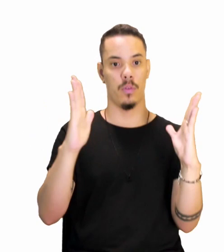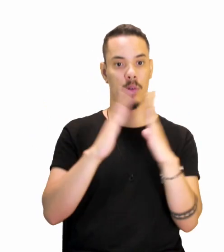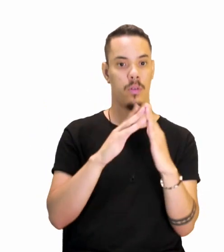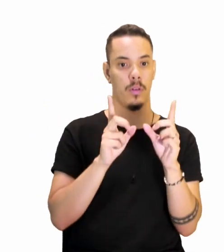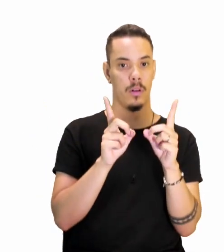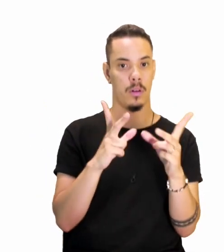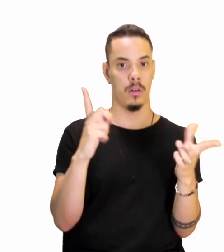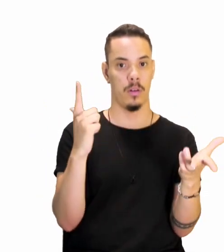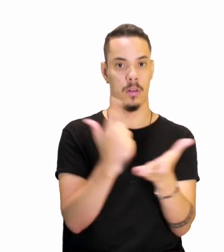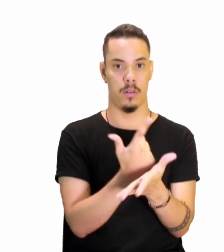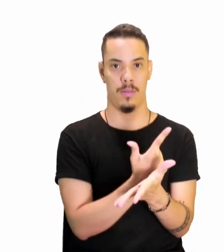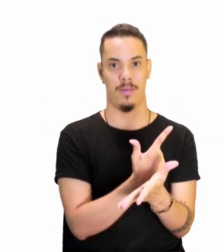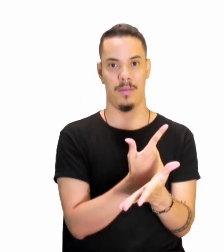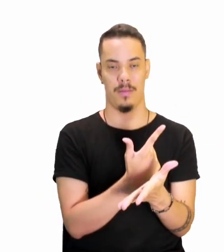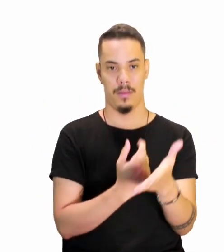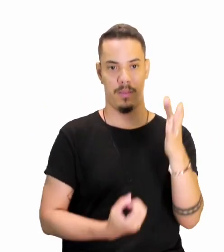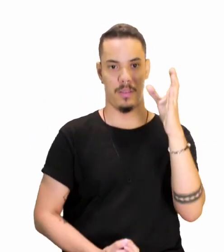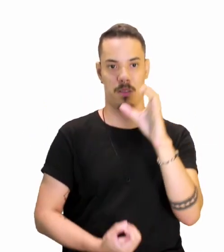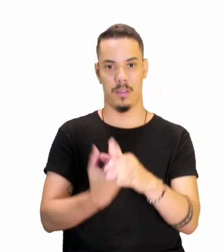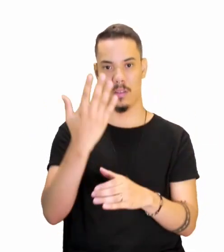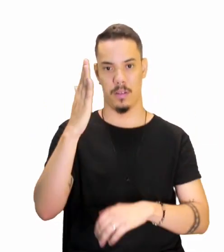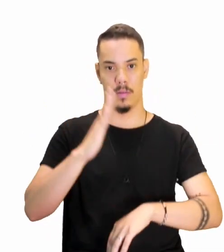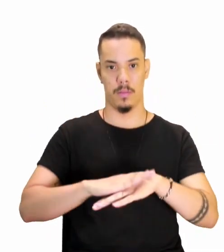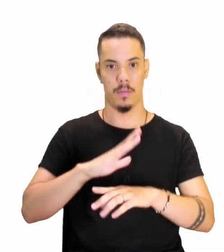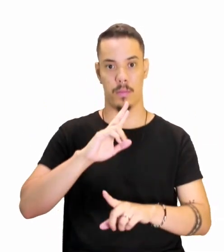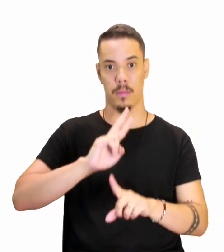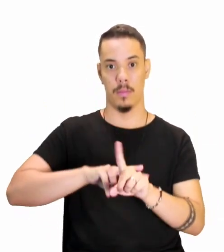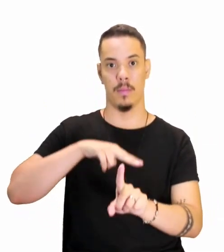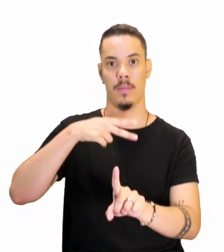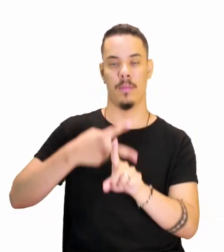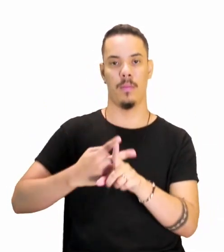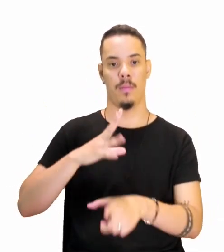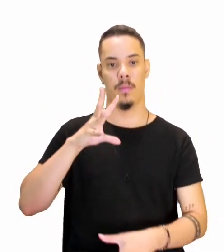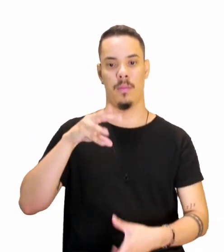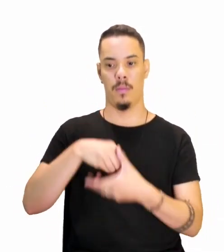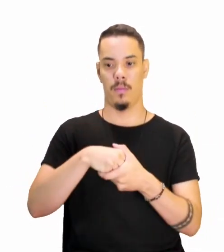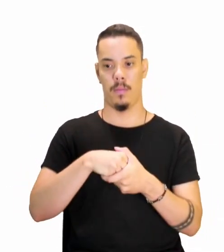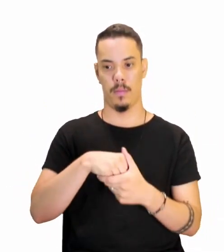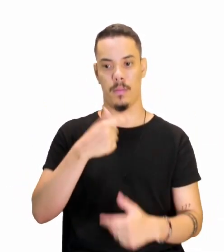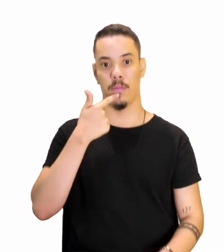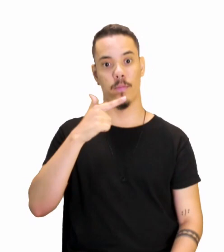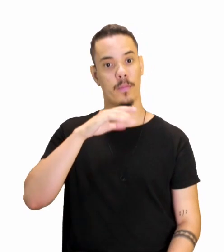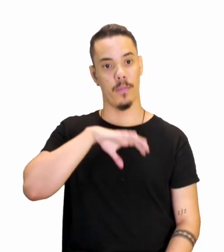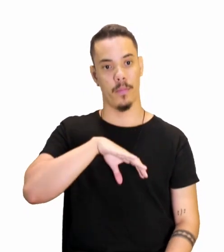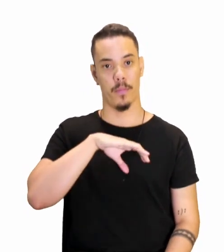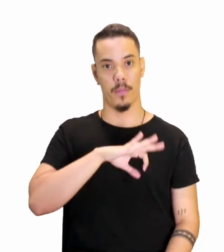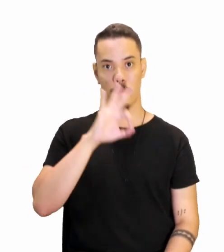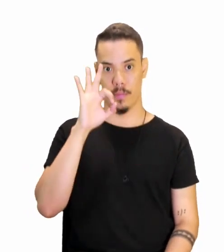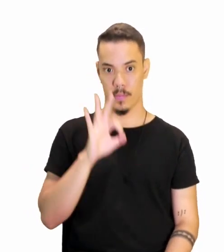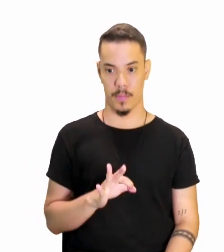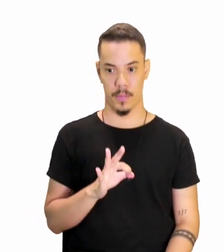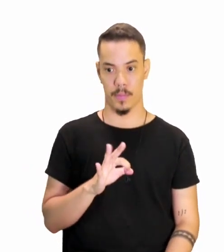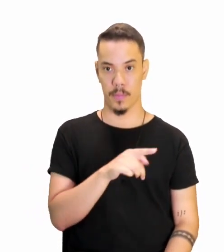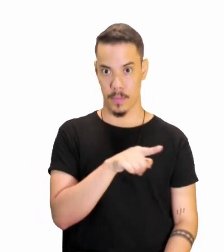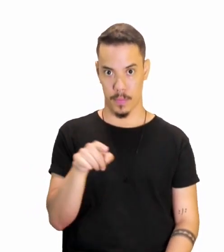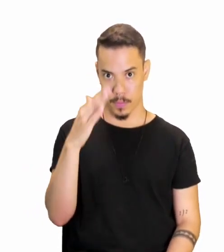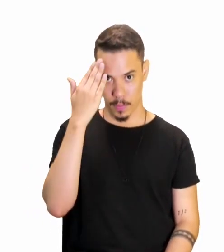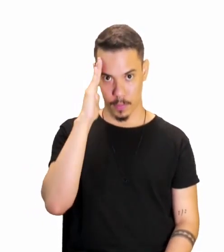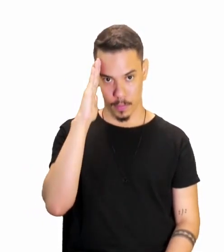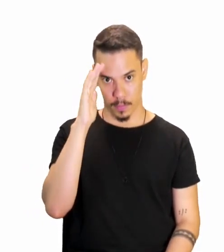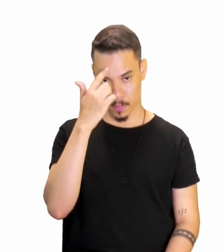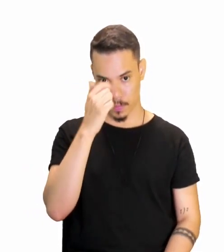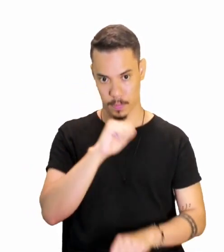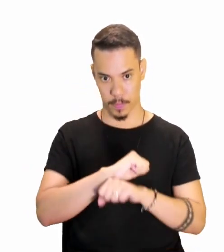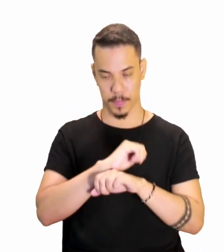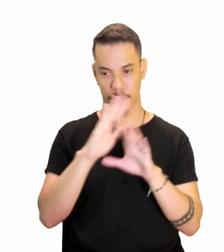Aí, formou qual palavra? Livraria. Certinho? Estão entendendo? Então, essa questão